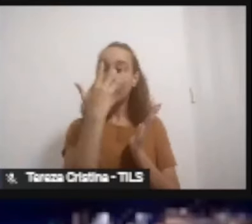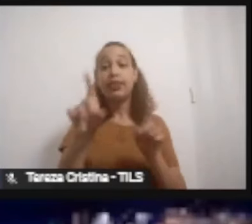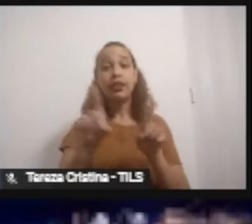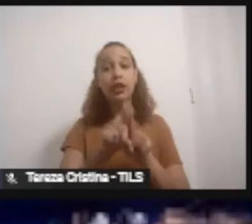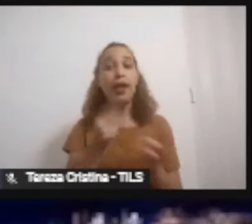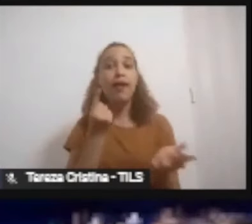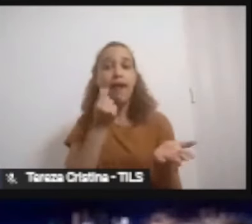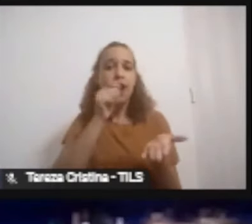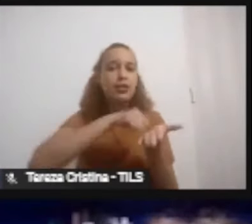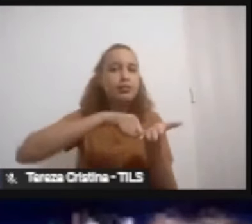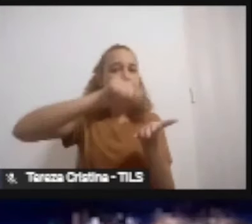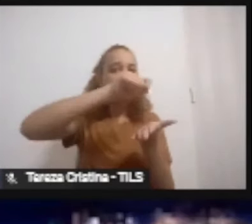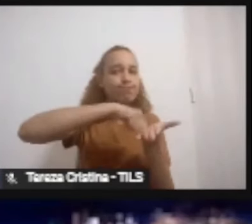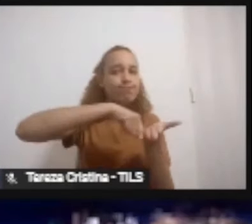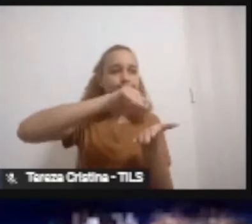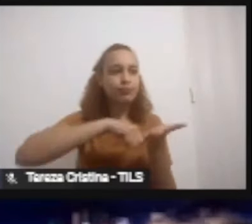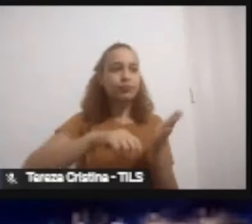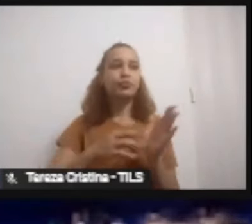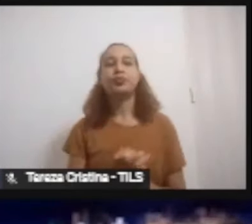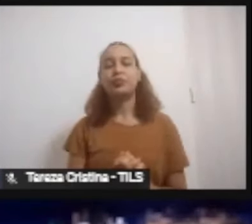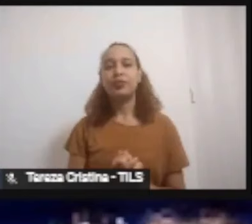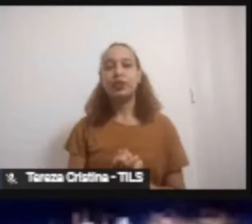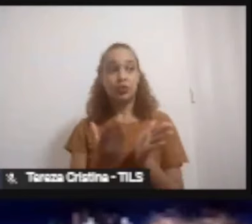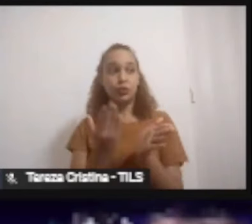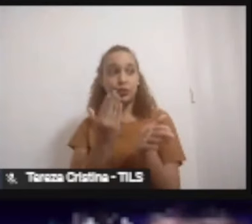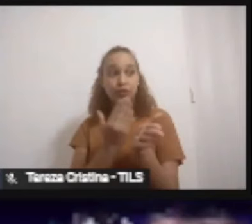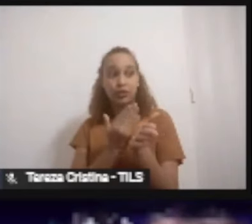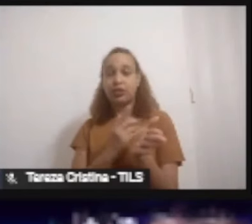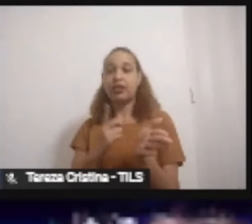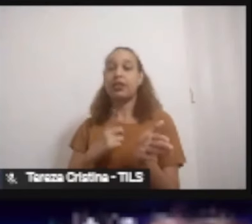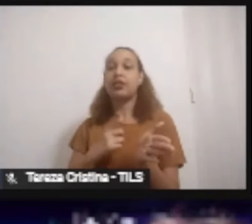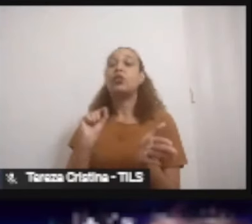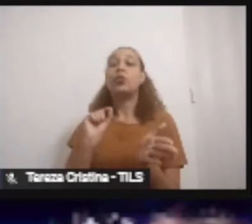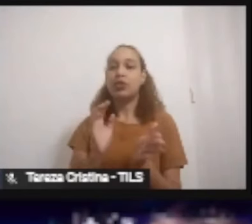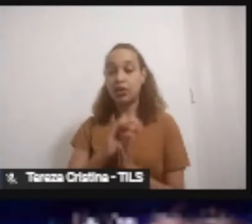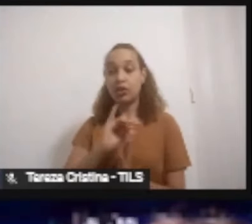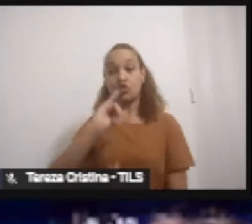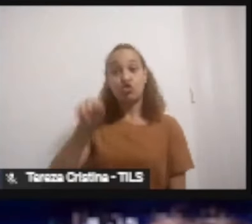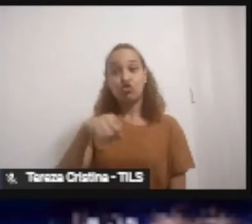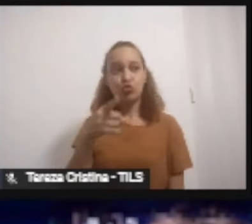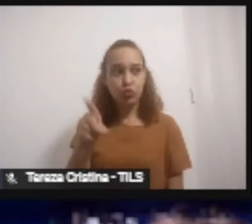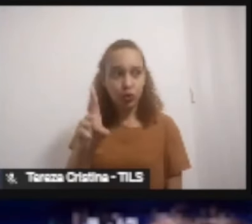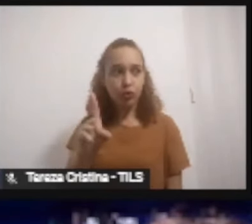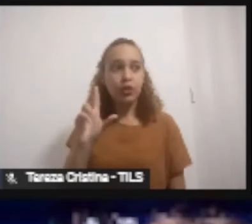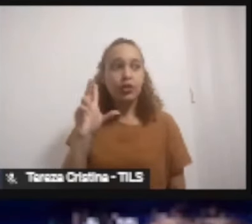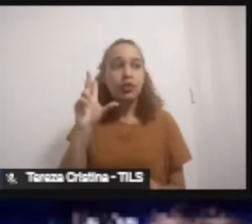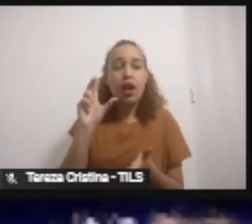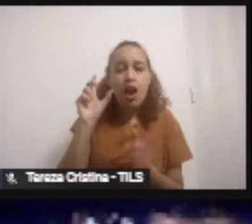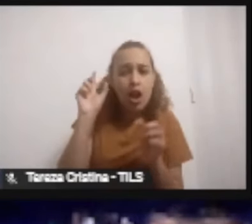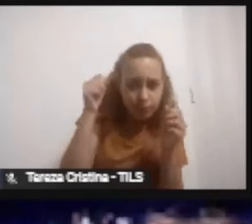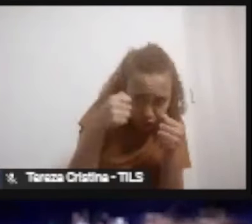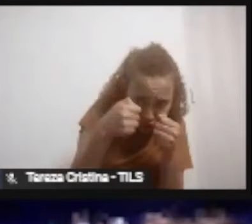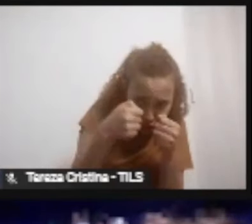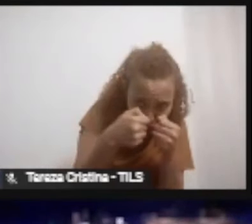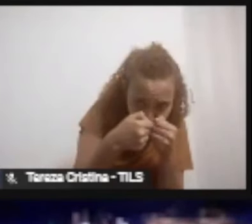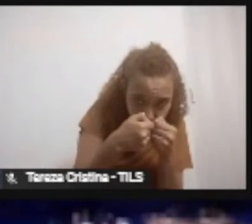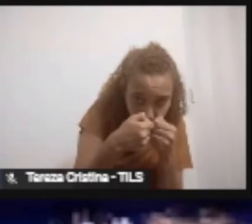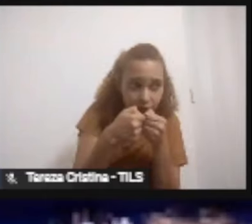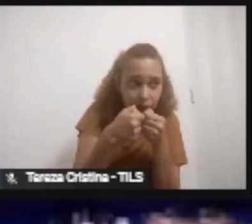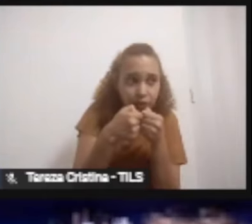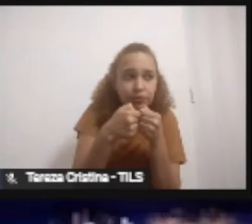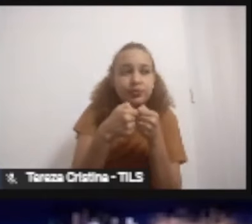No cantinho, tem o João, que está encolhido, imprensado pela margem, pela